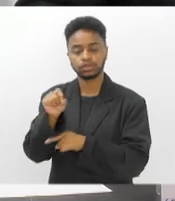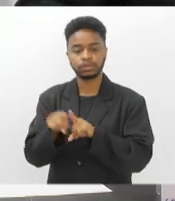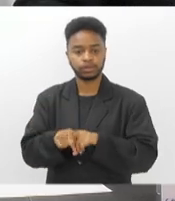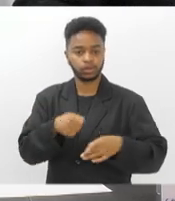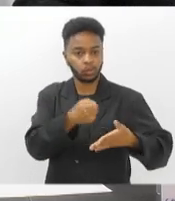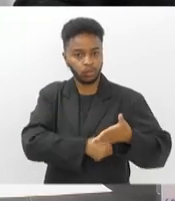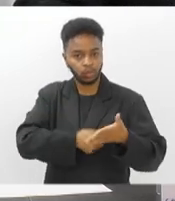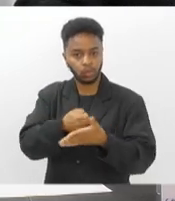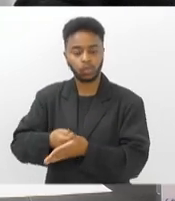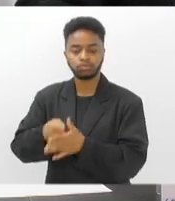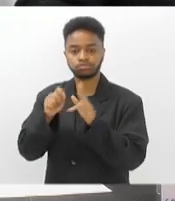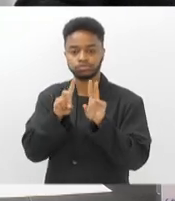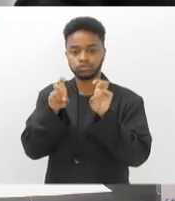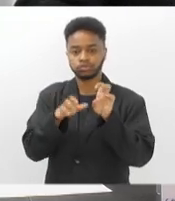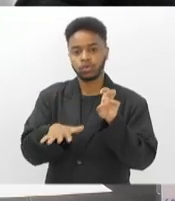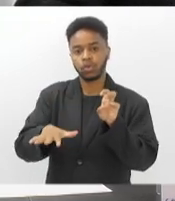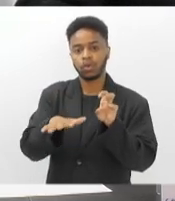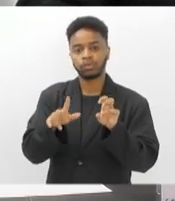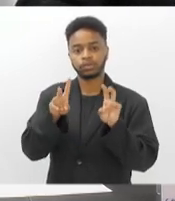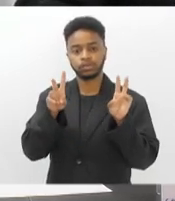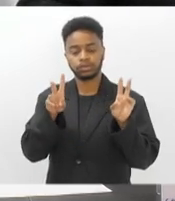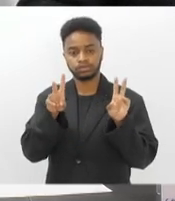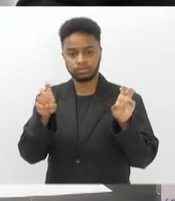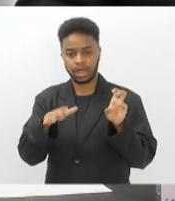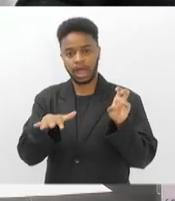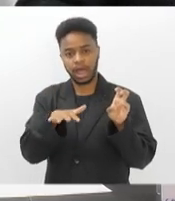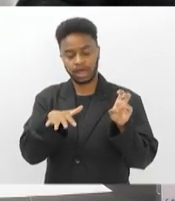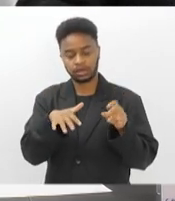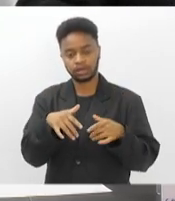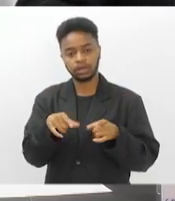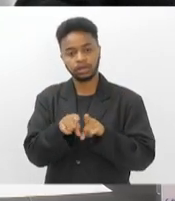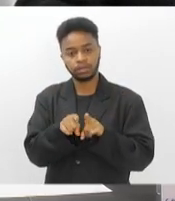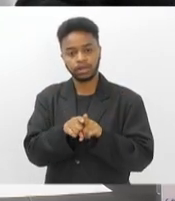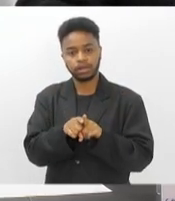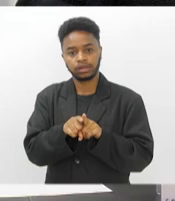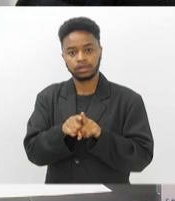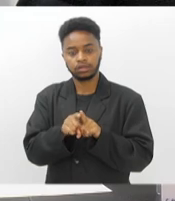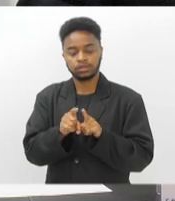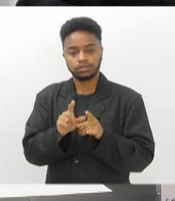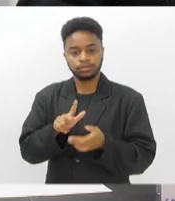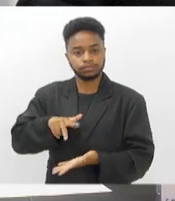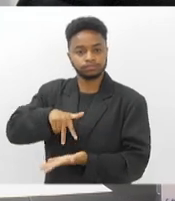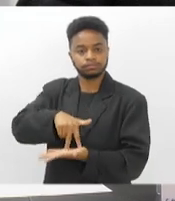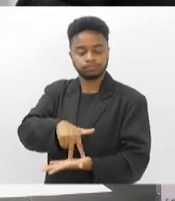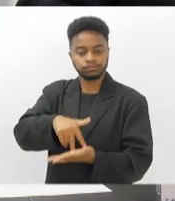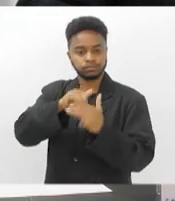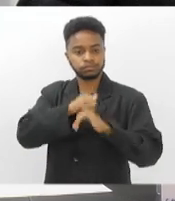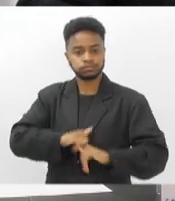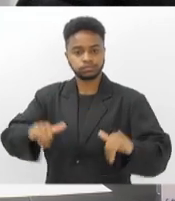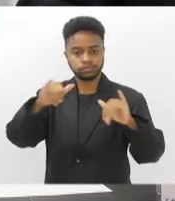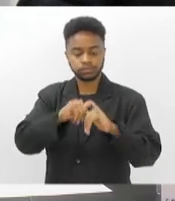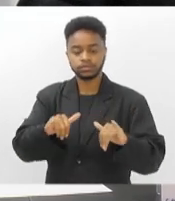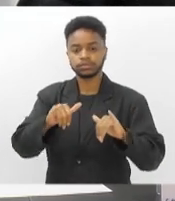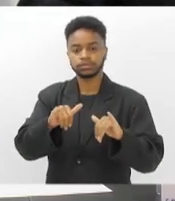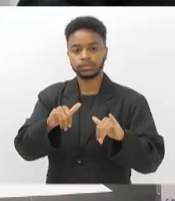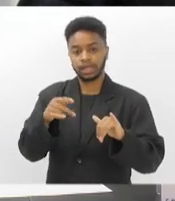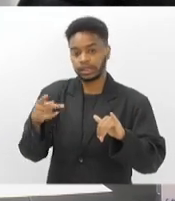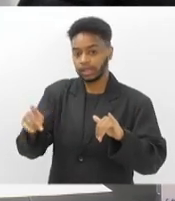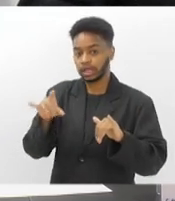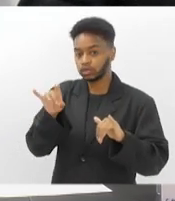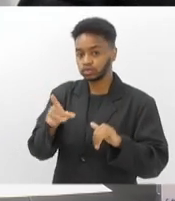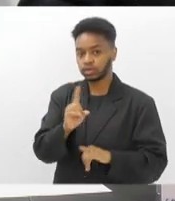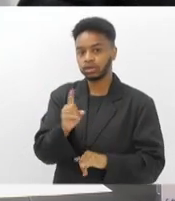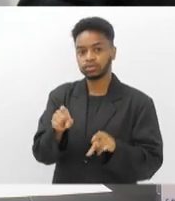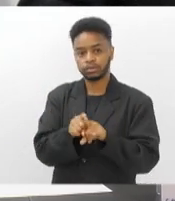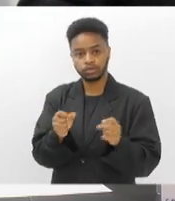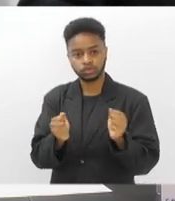da causa que tem sido eh uma voz eh que ecoa não só a dela que passa com o